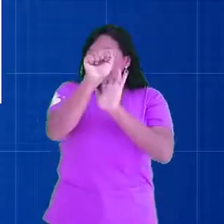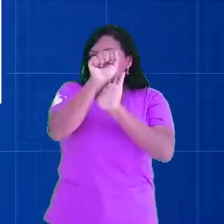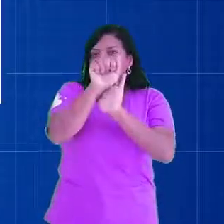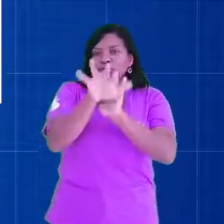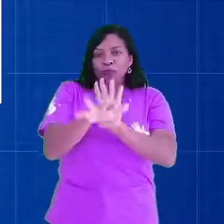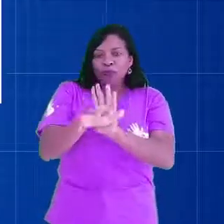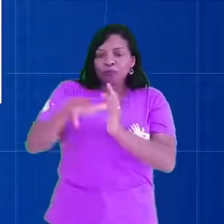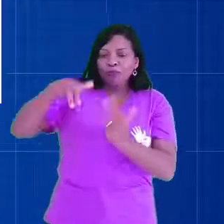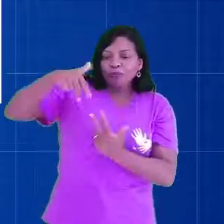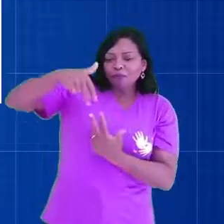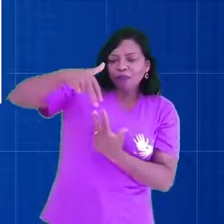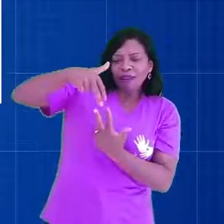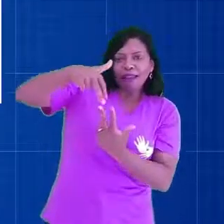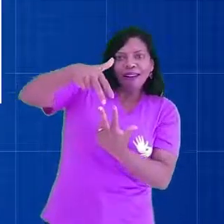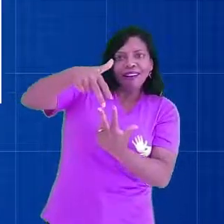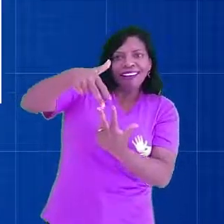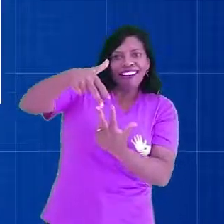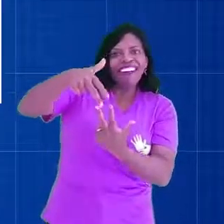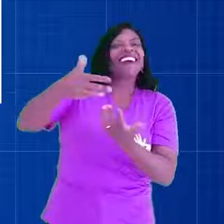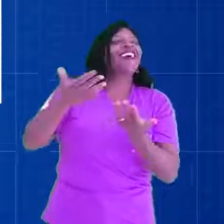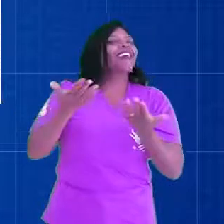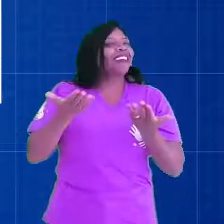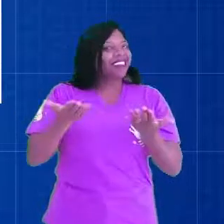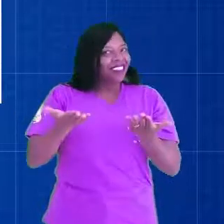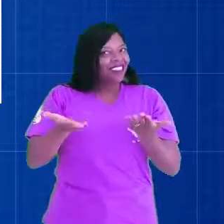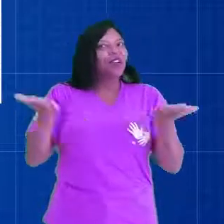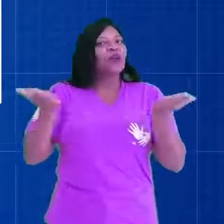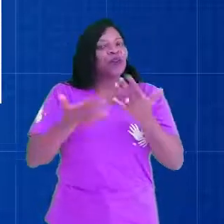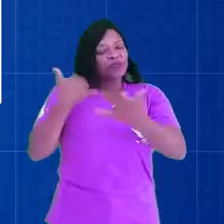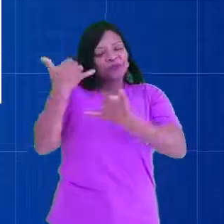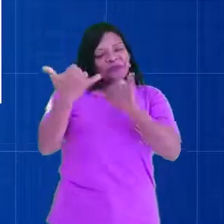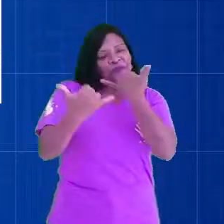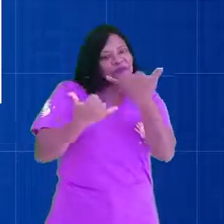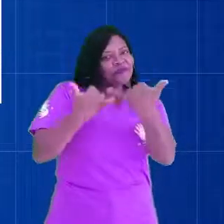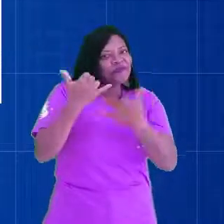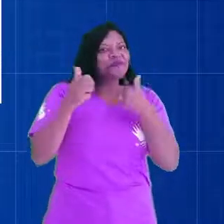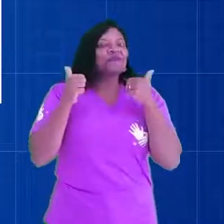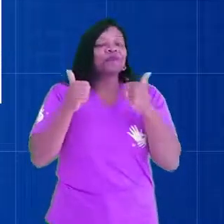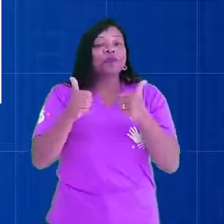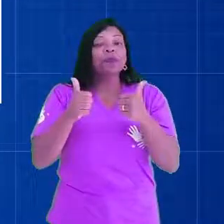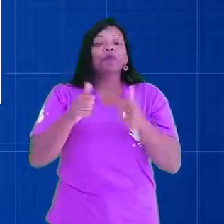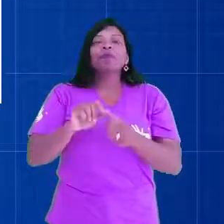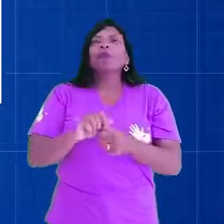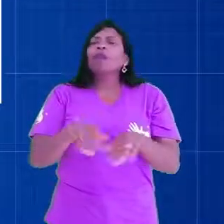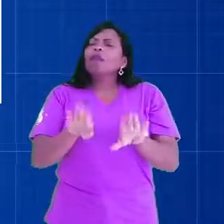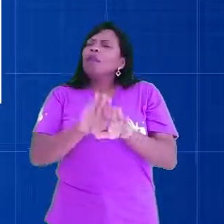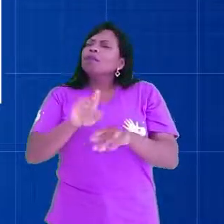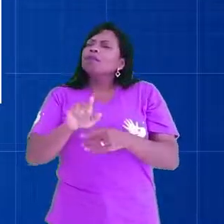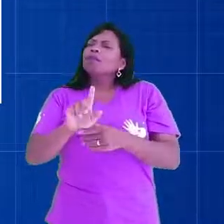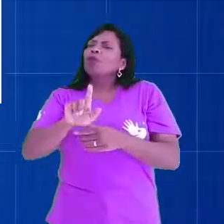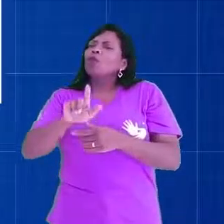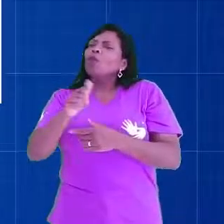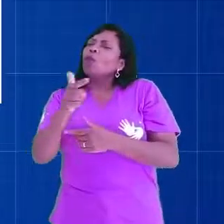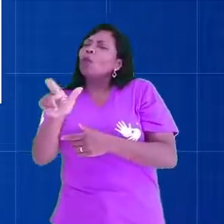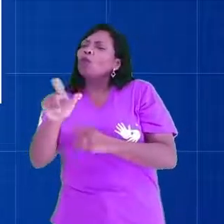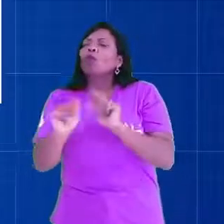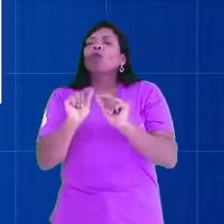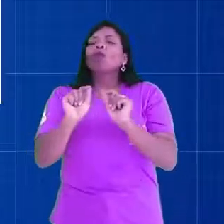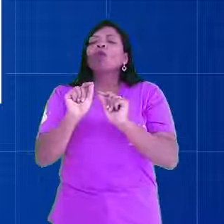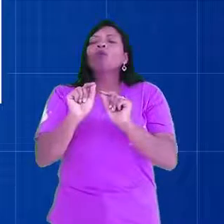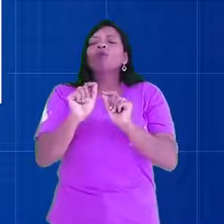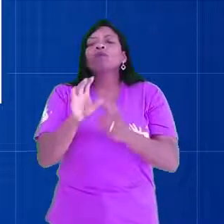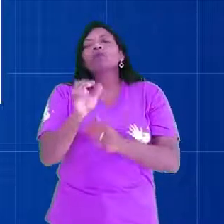Hoje a gente vai brincar um pouquinho, tá bom? E outra questão aqui, é possível desenhar